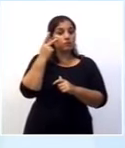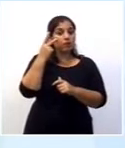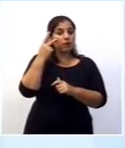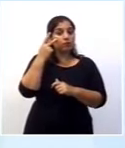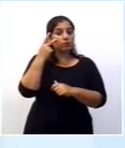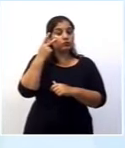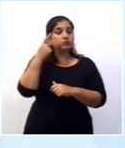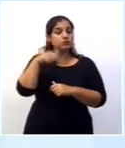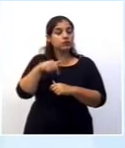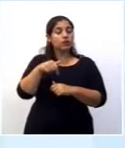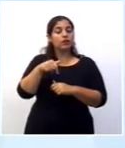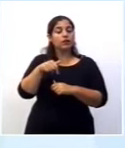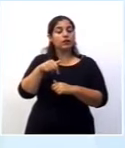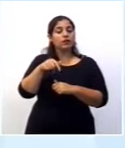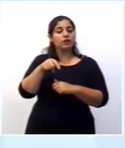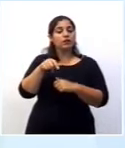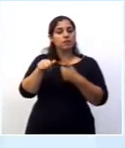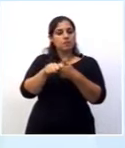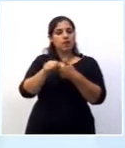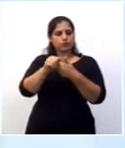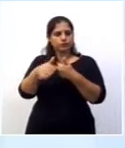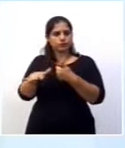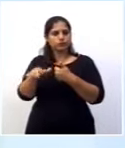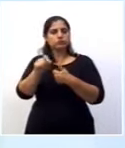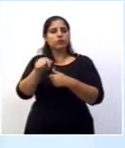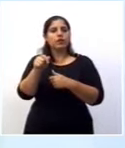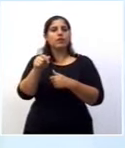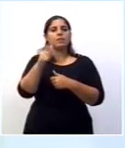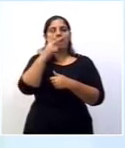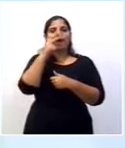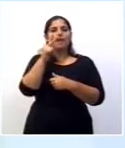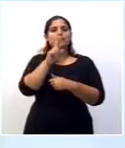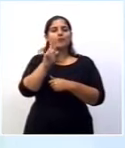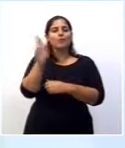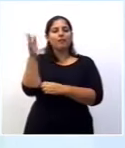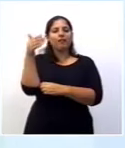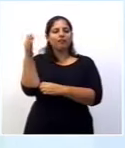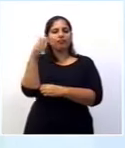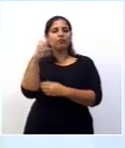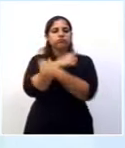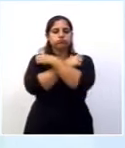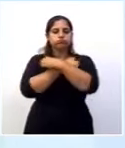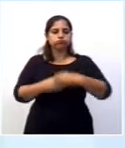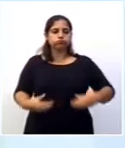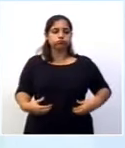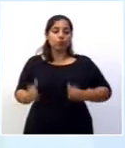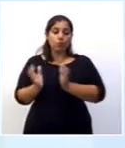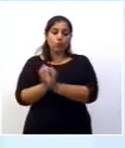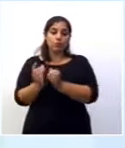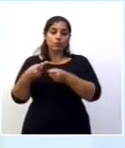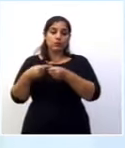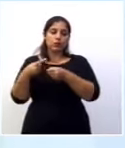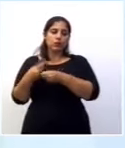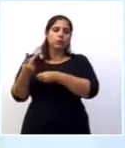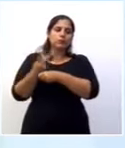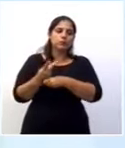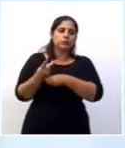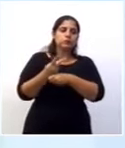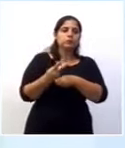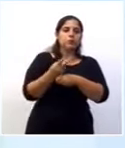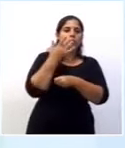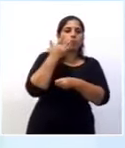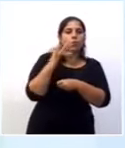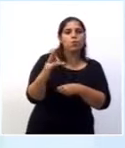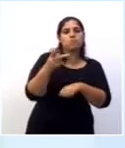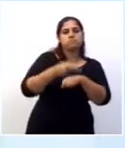capitania de São Vicente, e as chamadas bandeiras tinha como objetivo central o avanço pelo interior em busca de metais